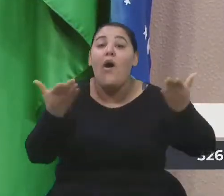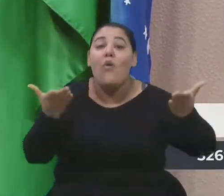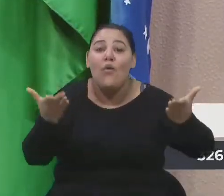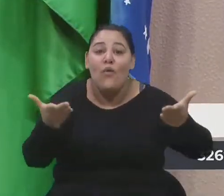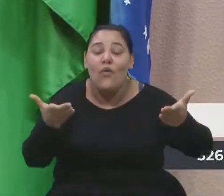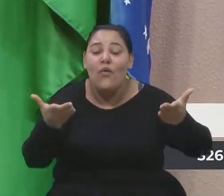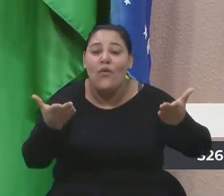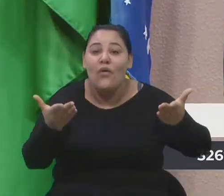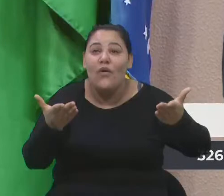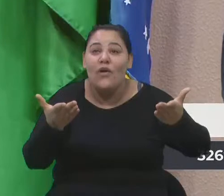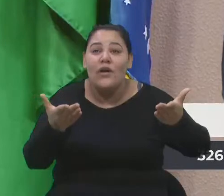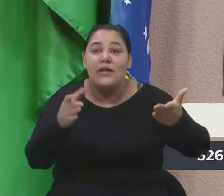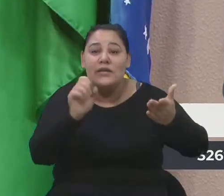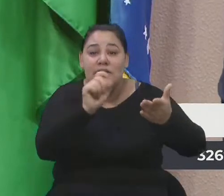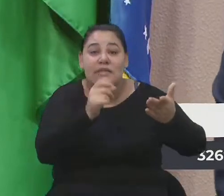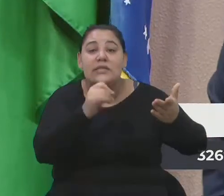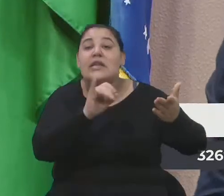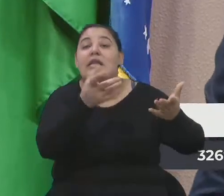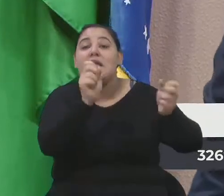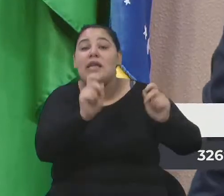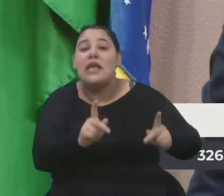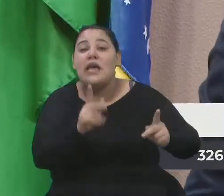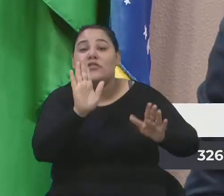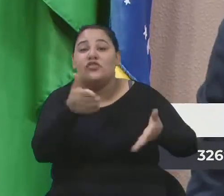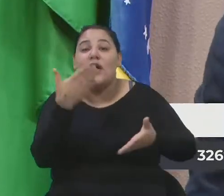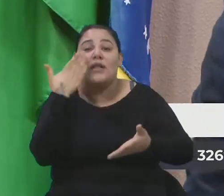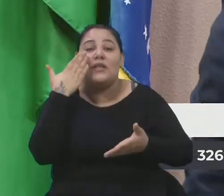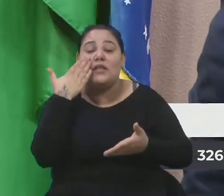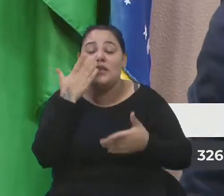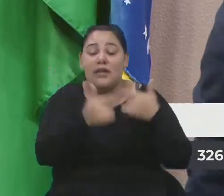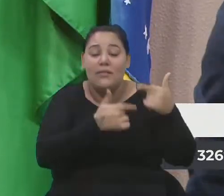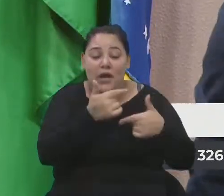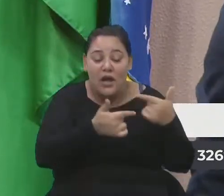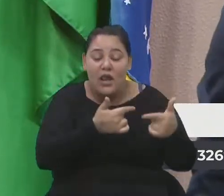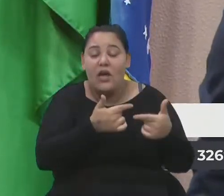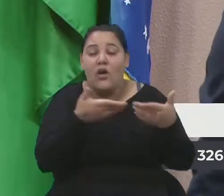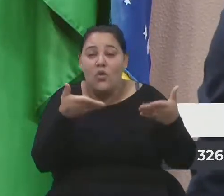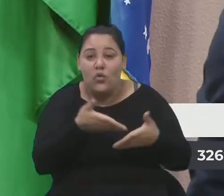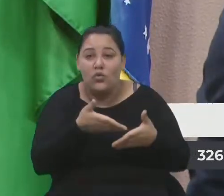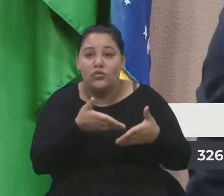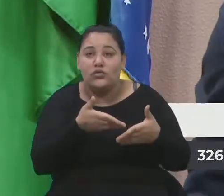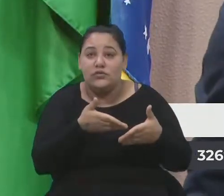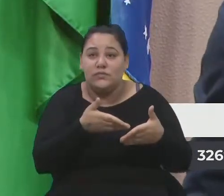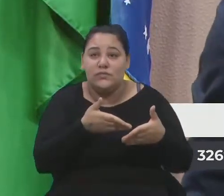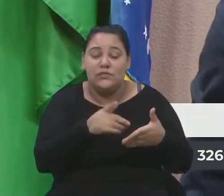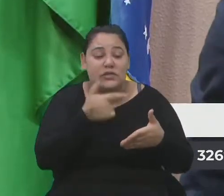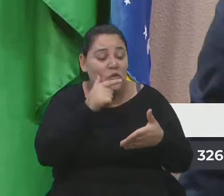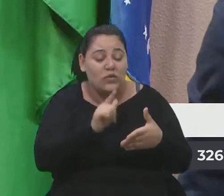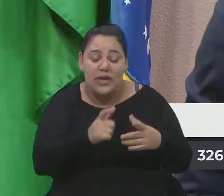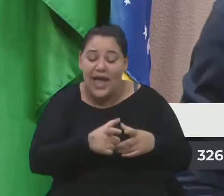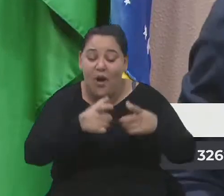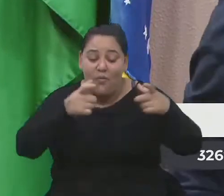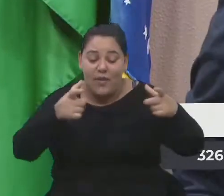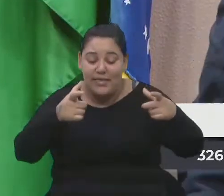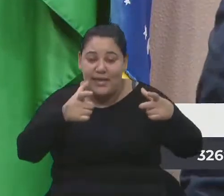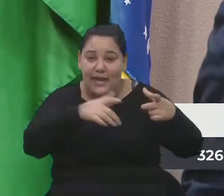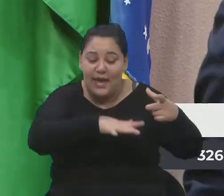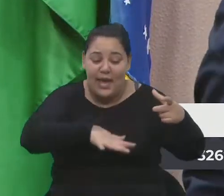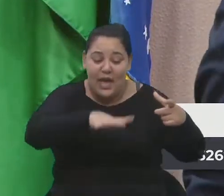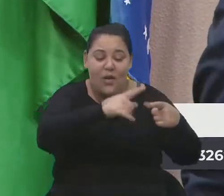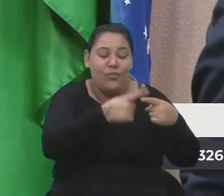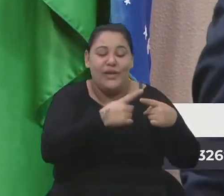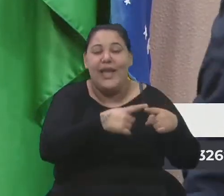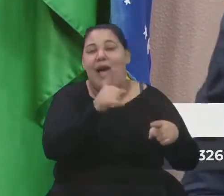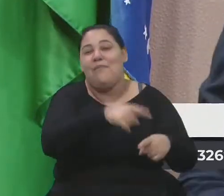que já trabalham hoje no moinho do entulho não podem expandir a sua área, por quê? Porque não é